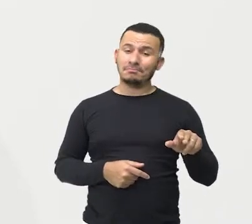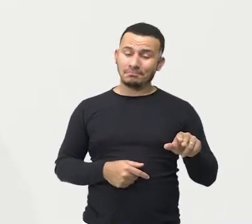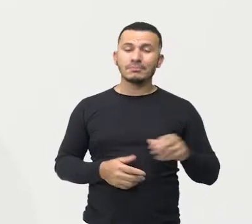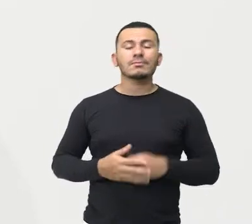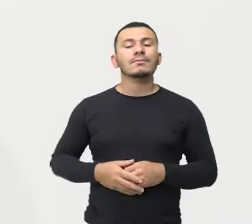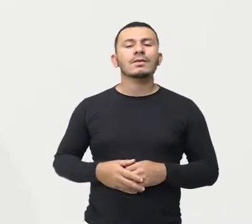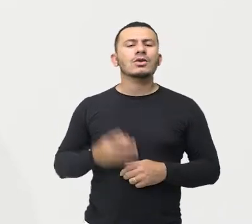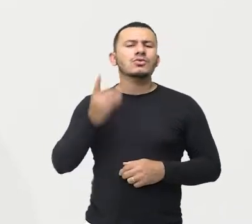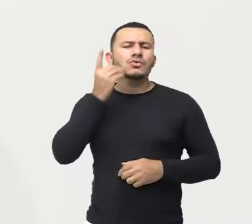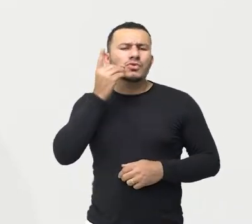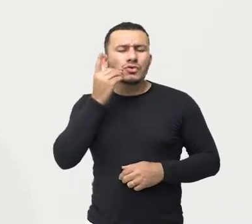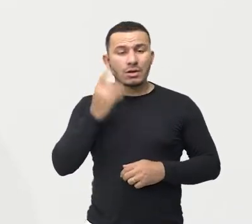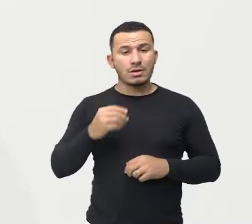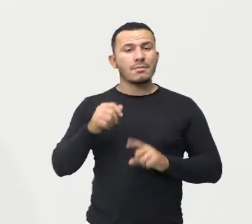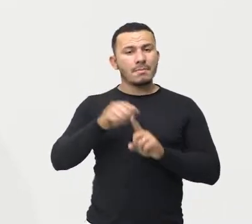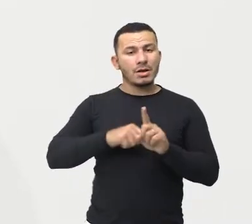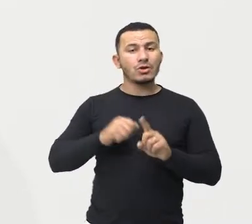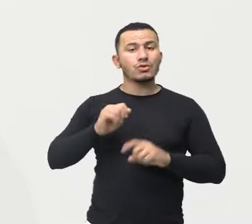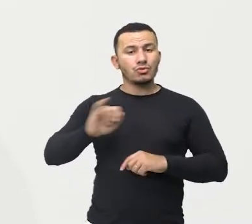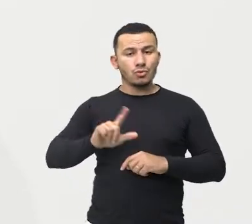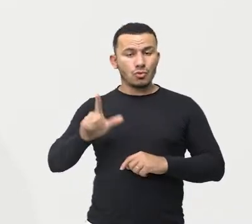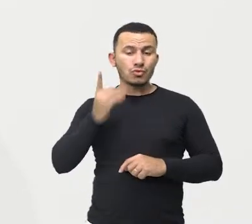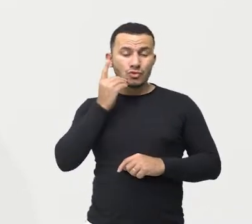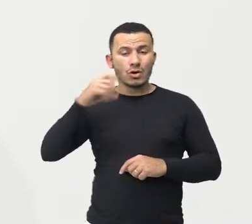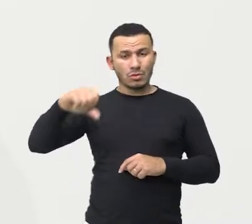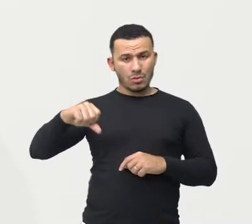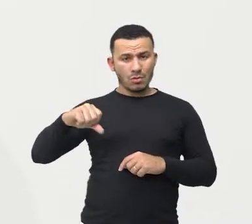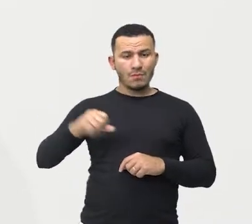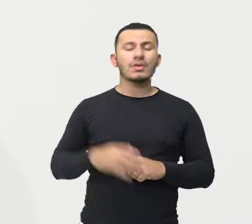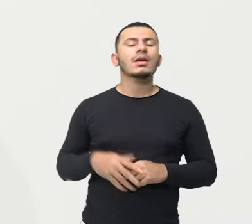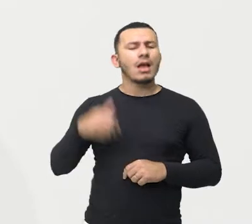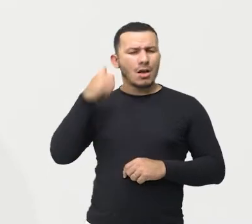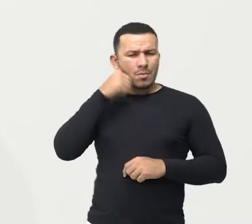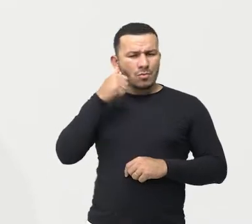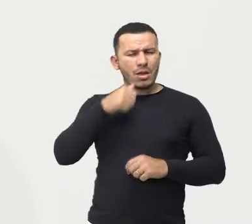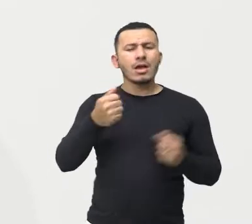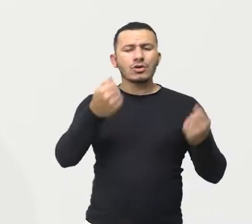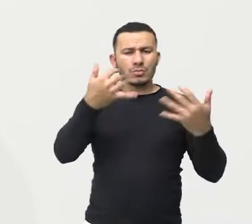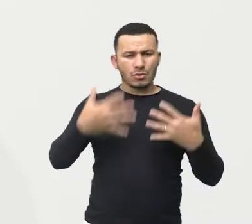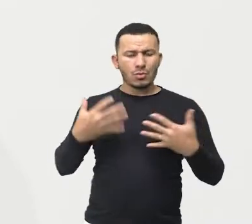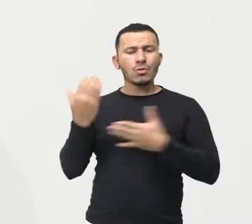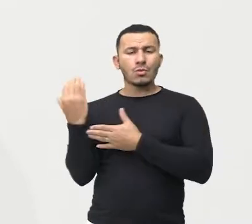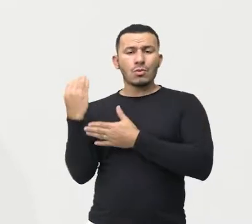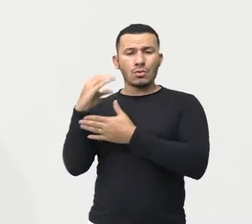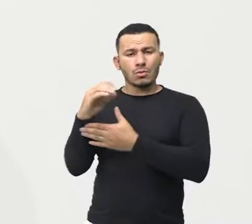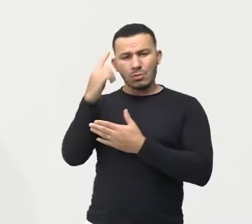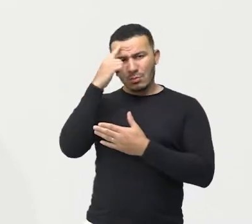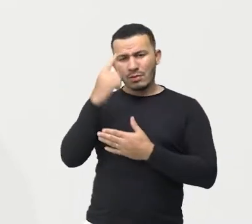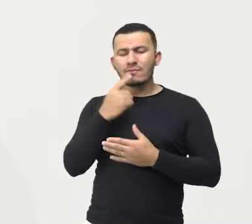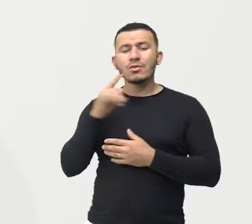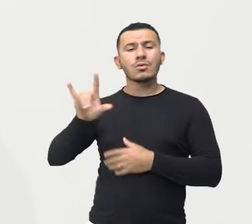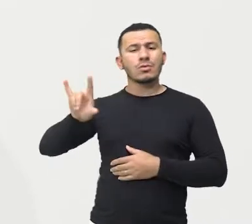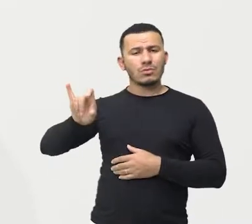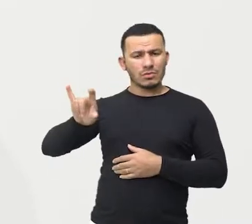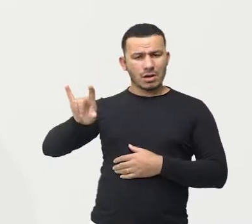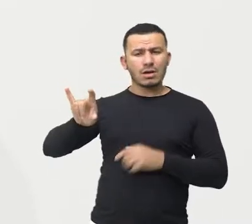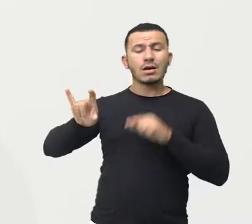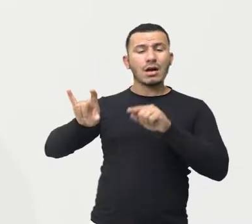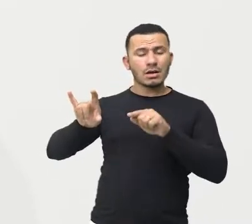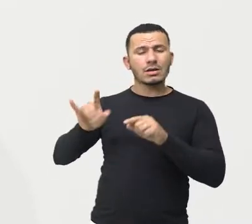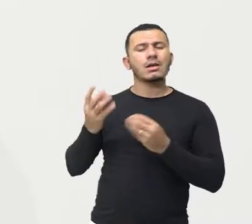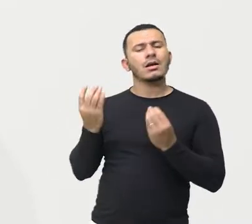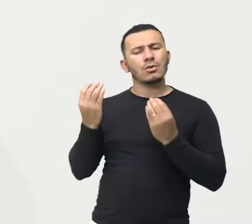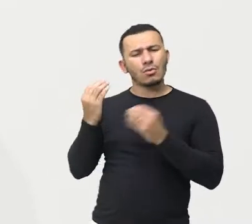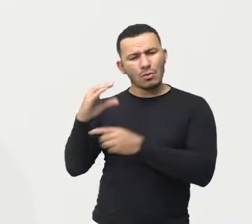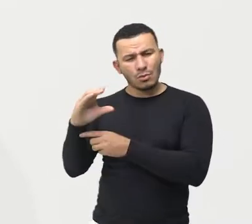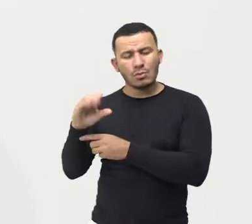aconteceu no dia 9 de julho e Nicole relatou o fato em um perfil no Instagram, onde pediu